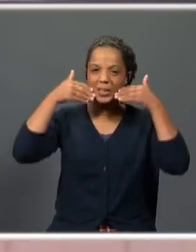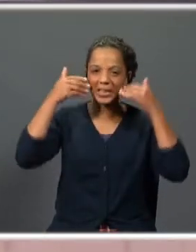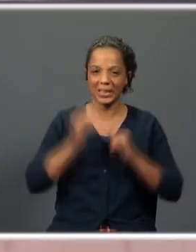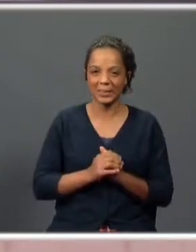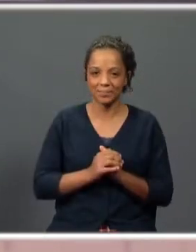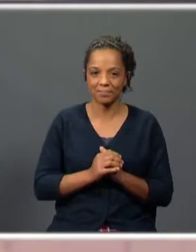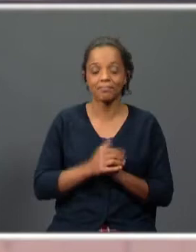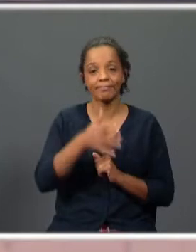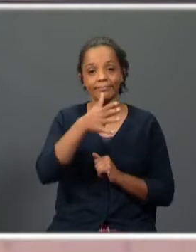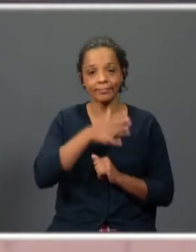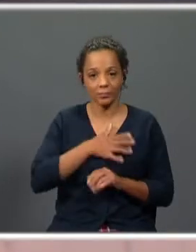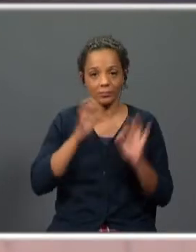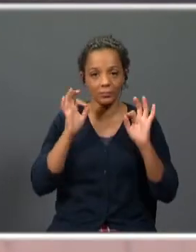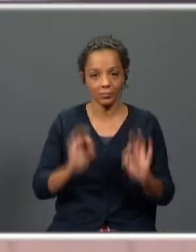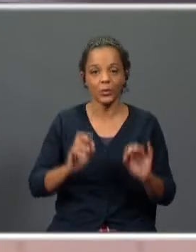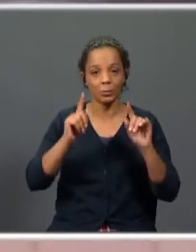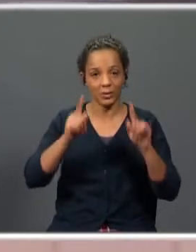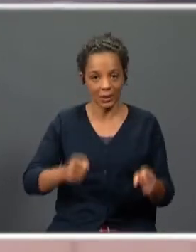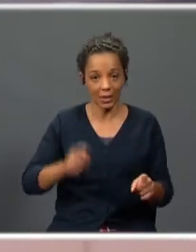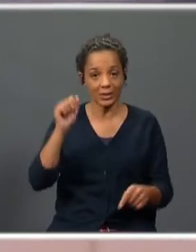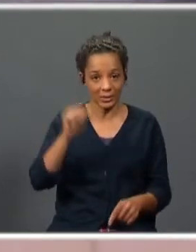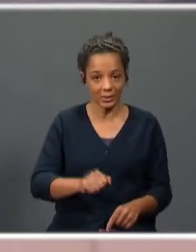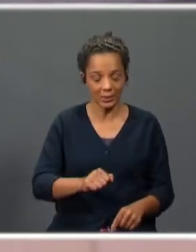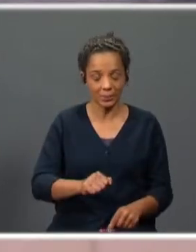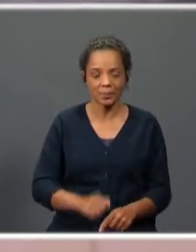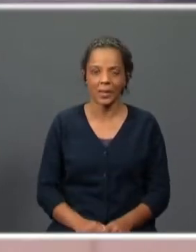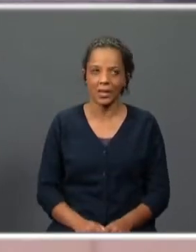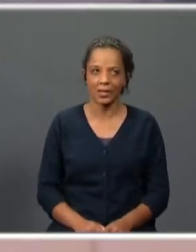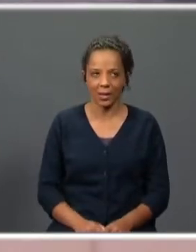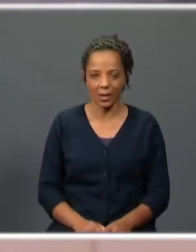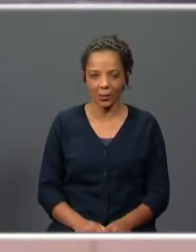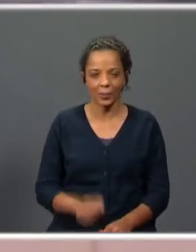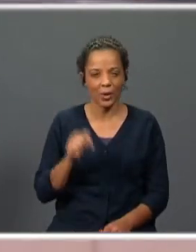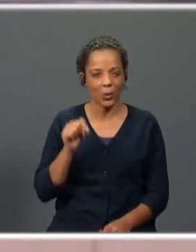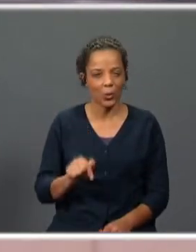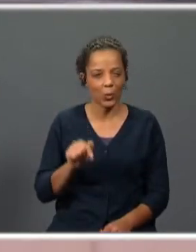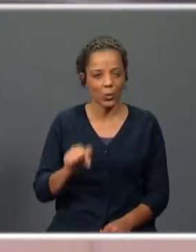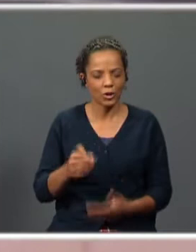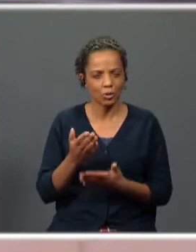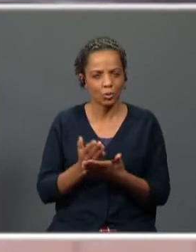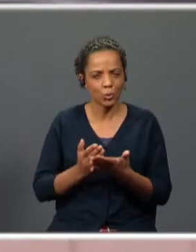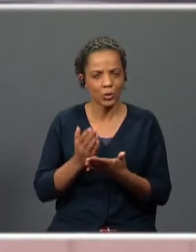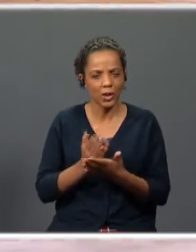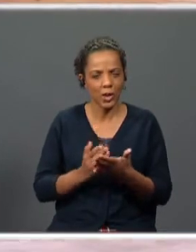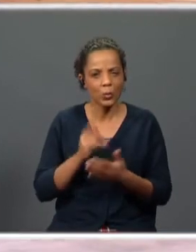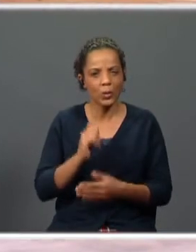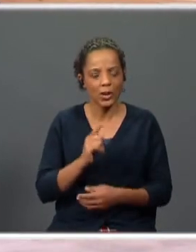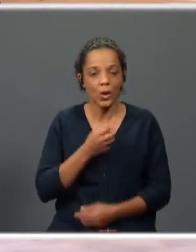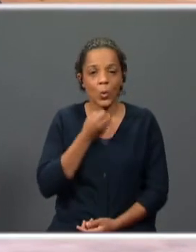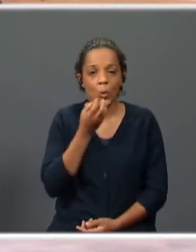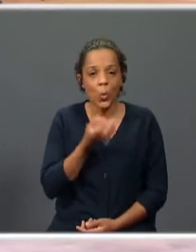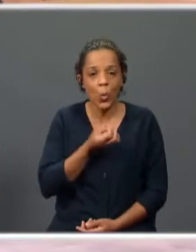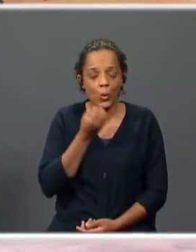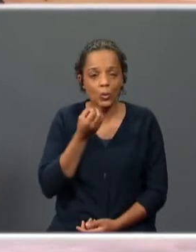para começar? Estão? Então, ora, hoje vamos trabalhar o conto do